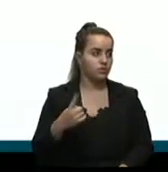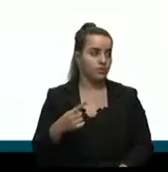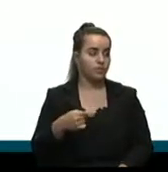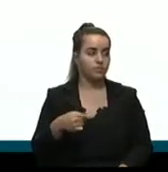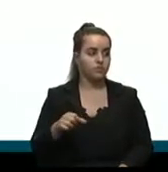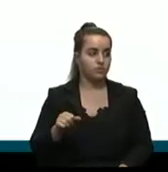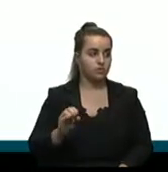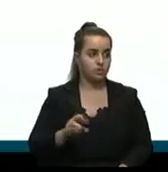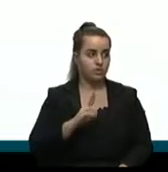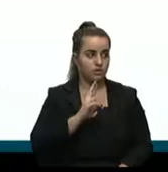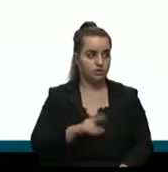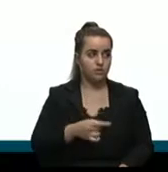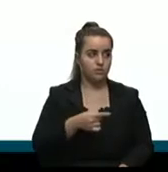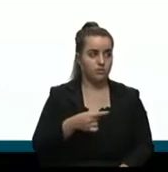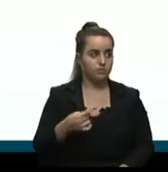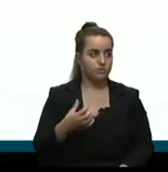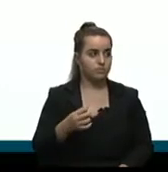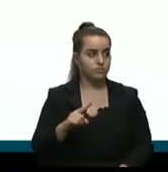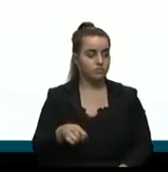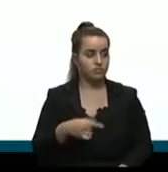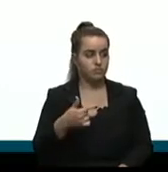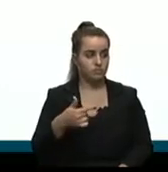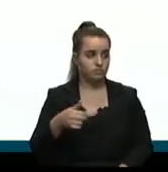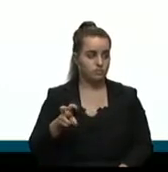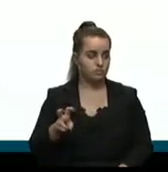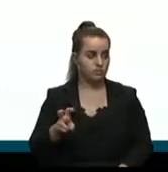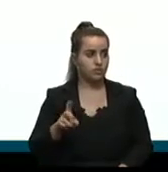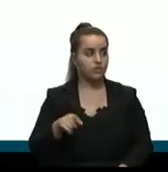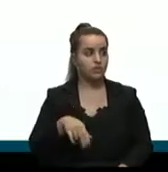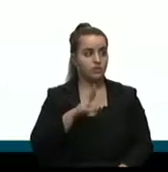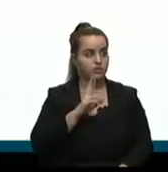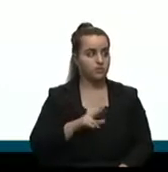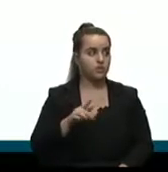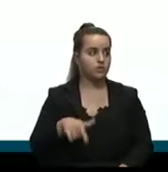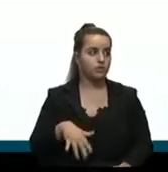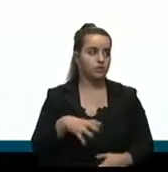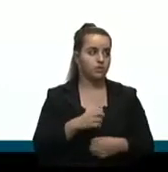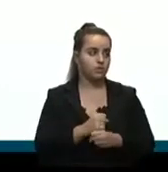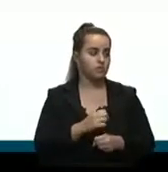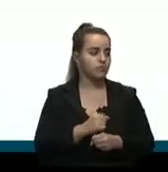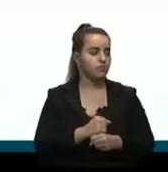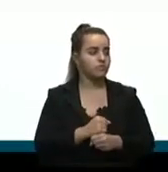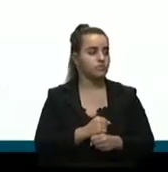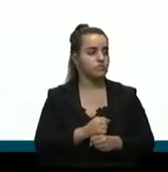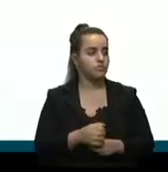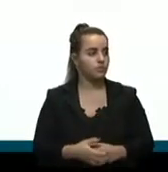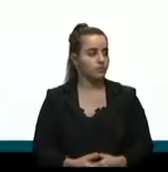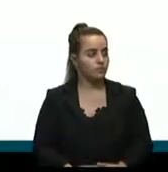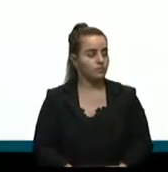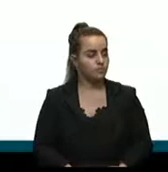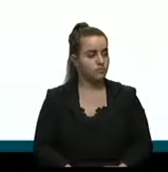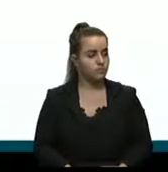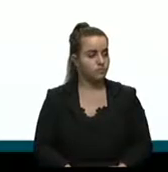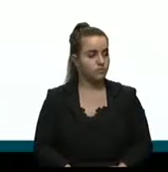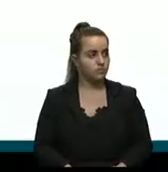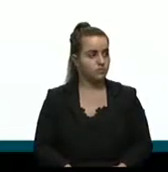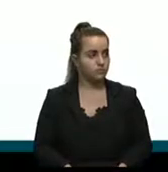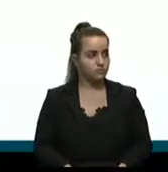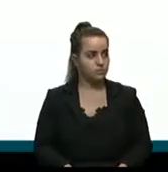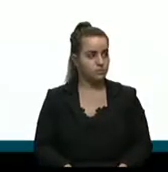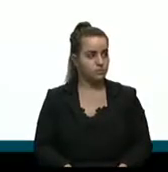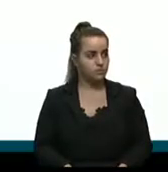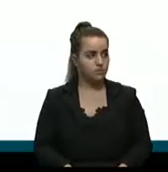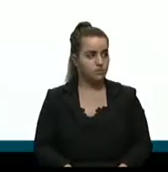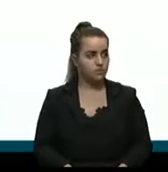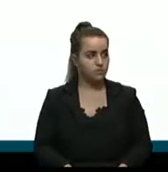80 é igual a menos 6,25, que é o resultado dessa multiplicação. Menos 2,33 vezes raiz quadrada